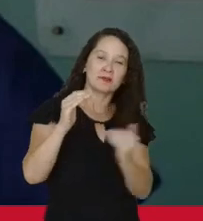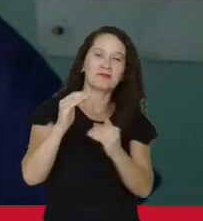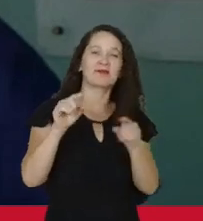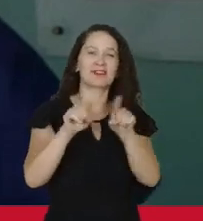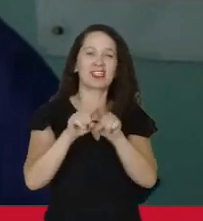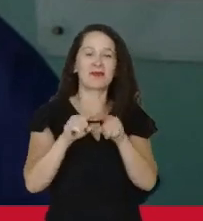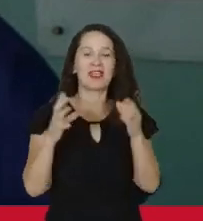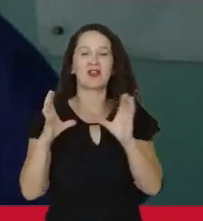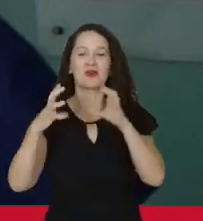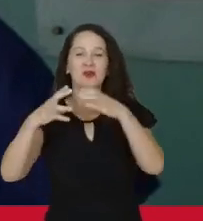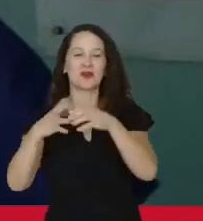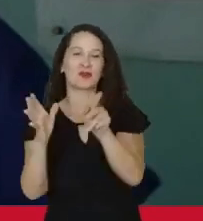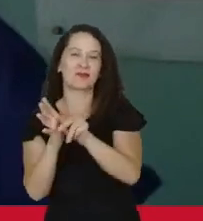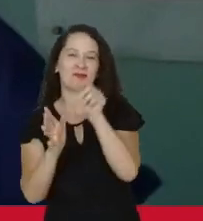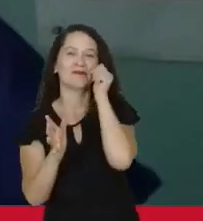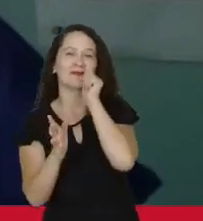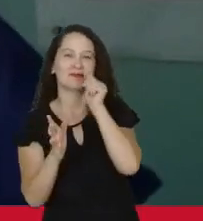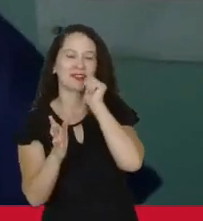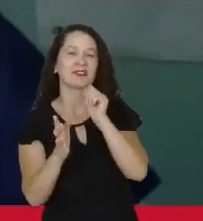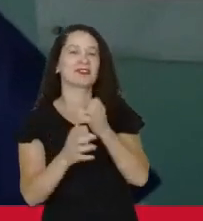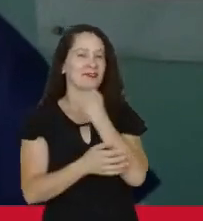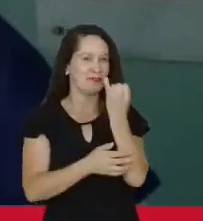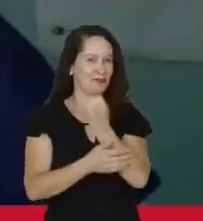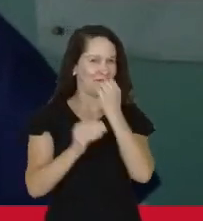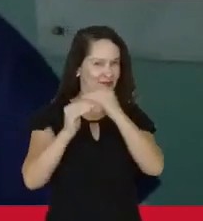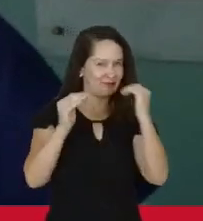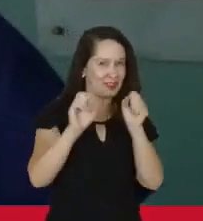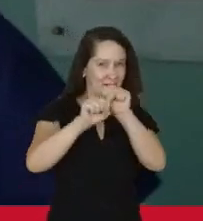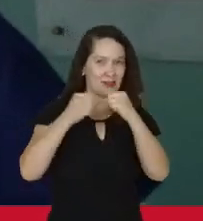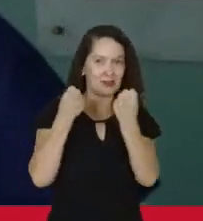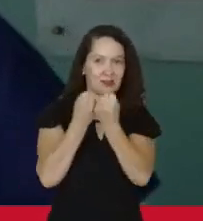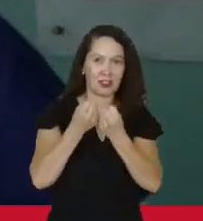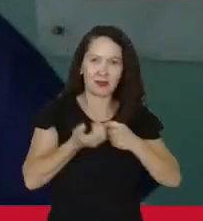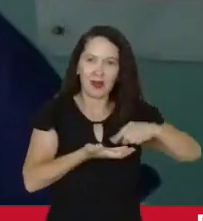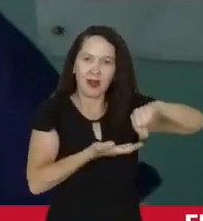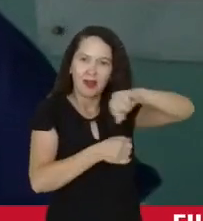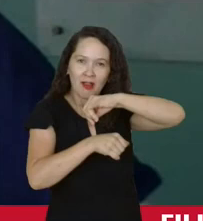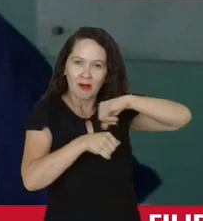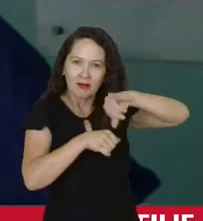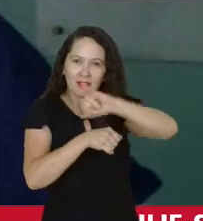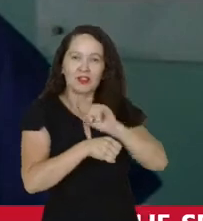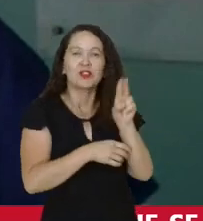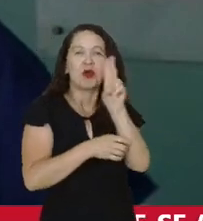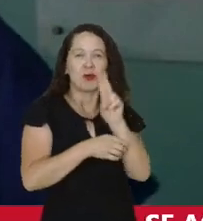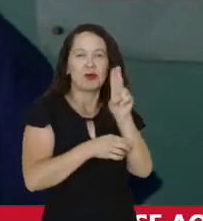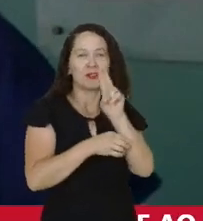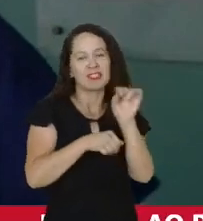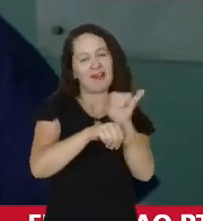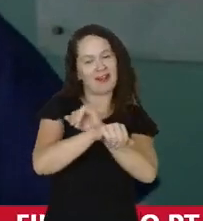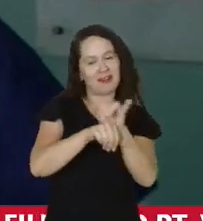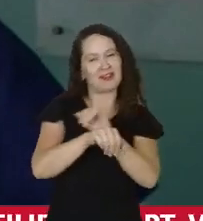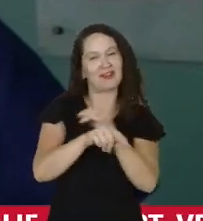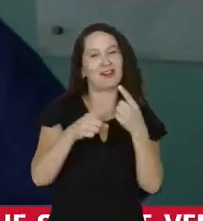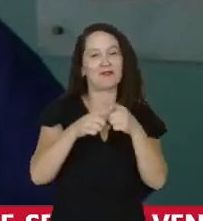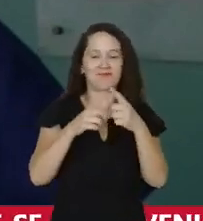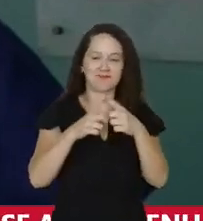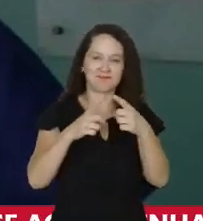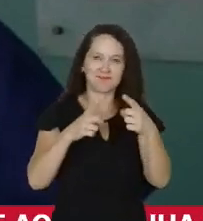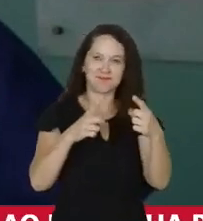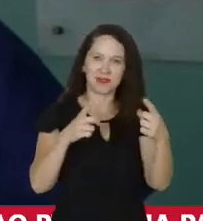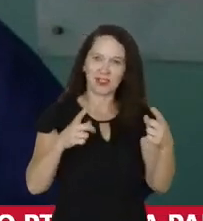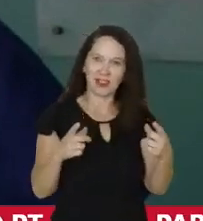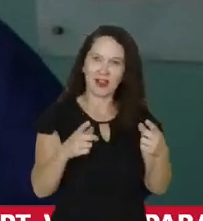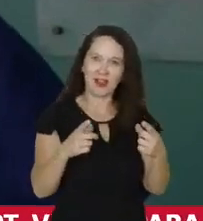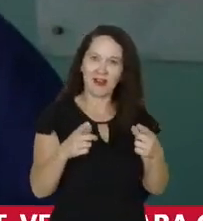também entre as mulheres muito grande. E o sistema capitalista justamente utiliza isso, inclusive, para aumentar o seu